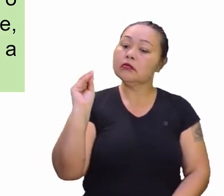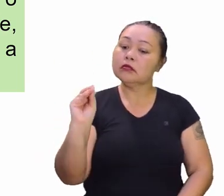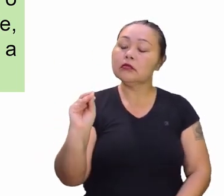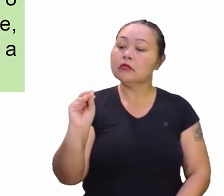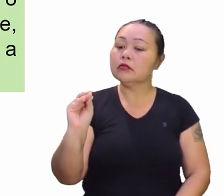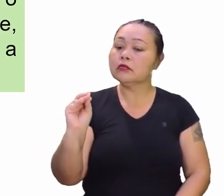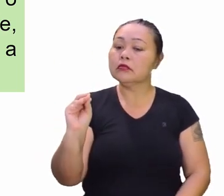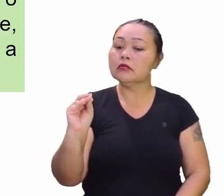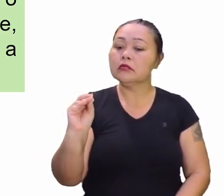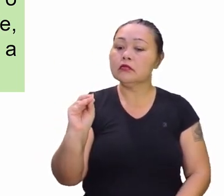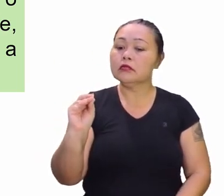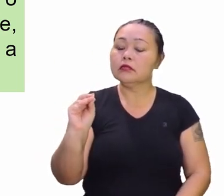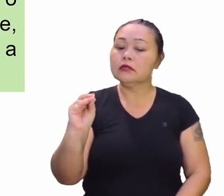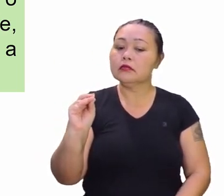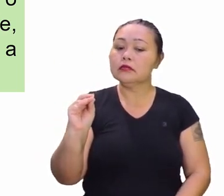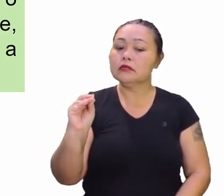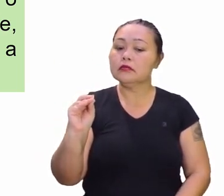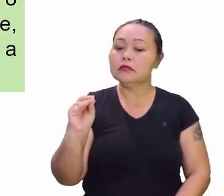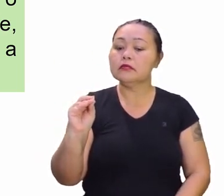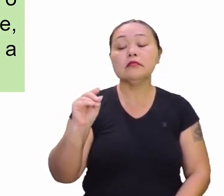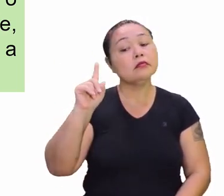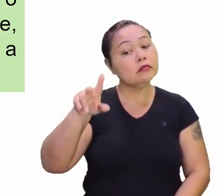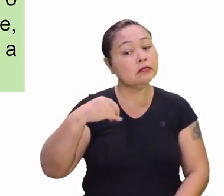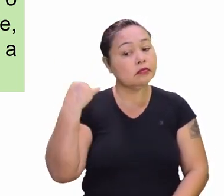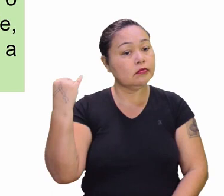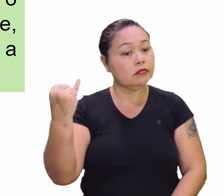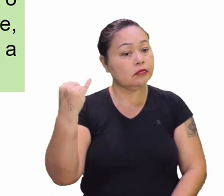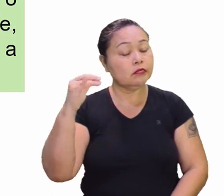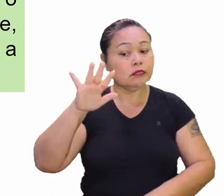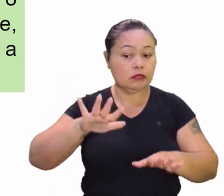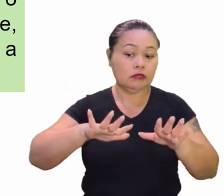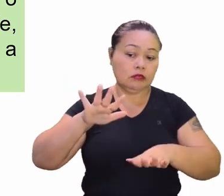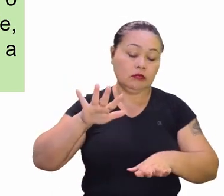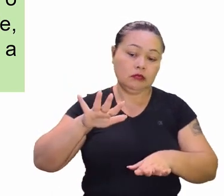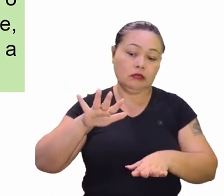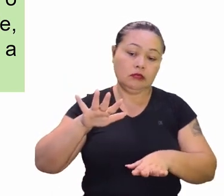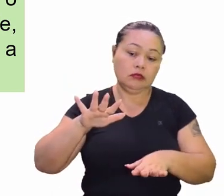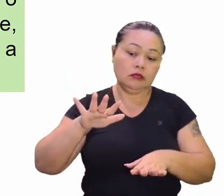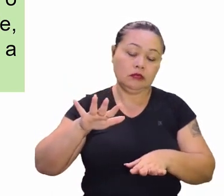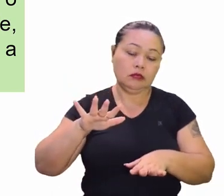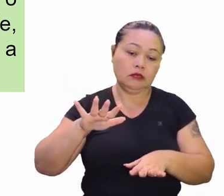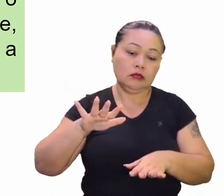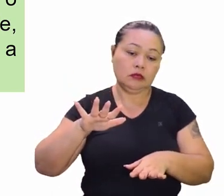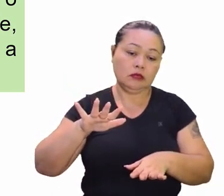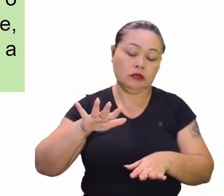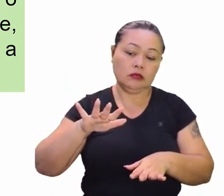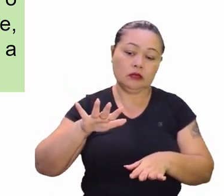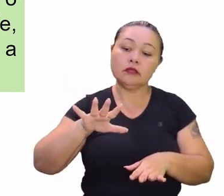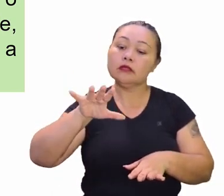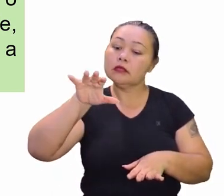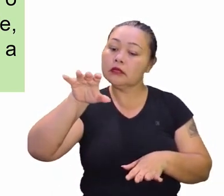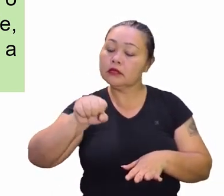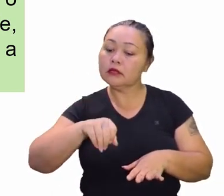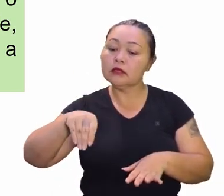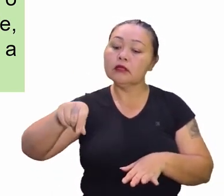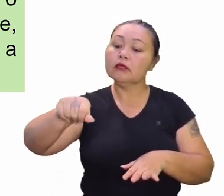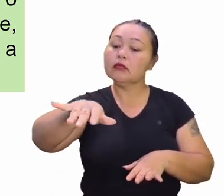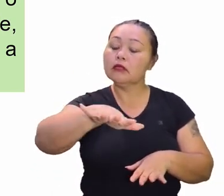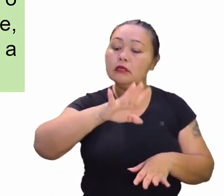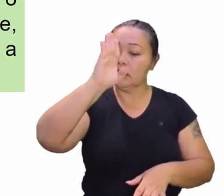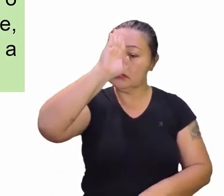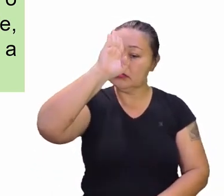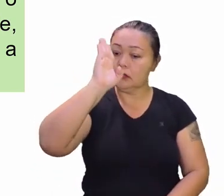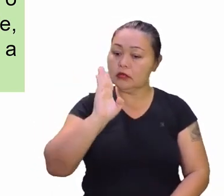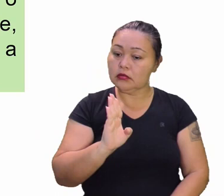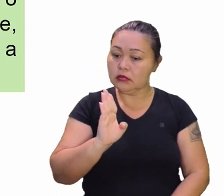também aquela questão da importância, né? Muitas das vezes de pegar uma determinada área do